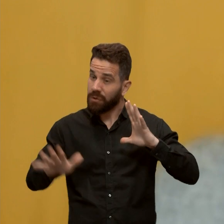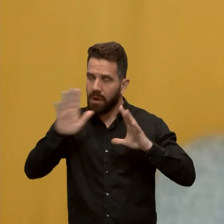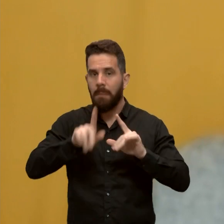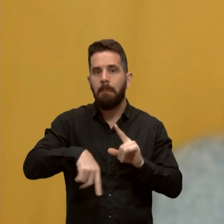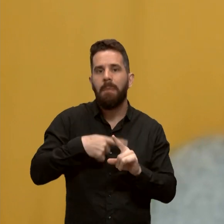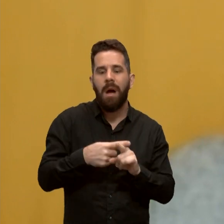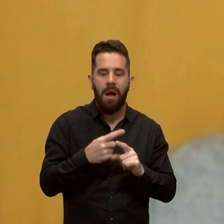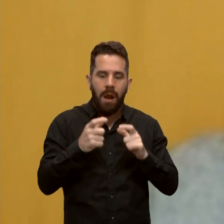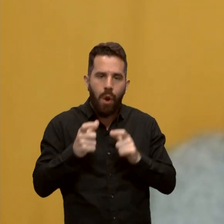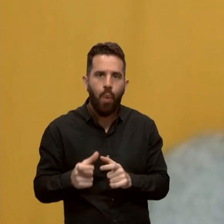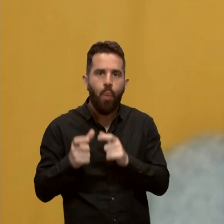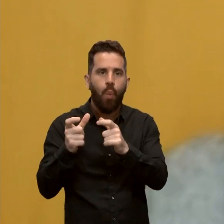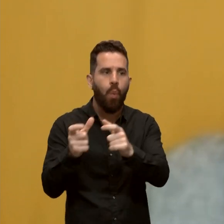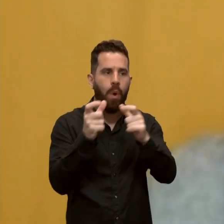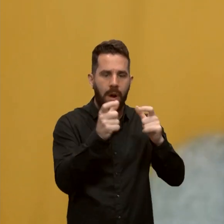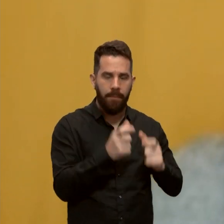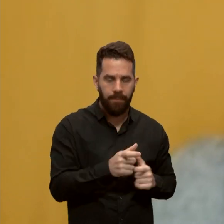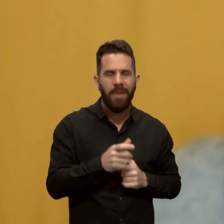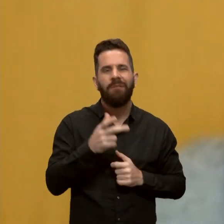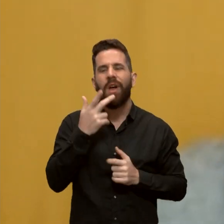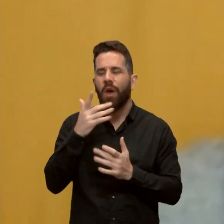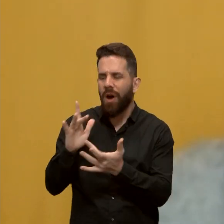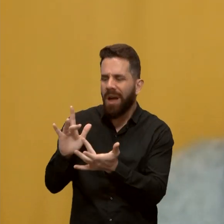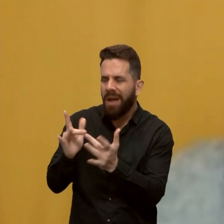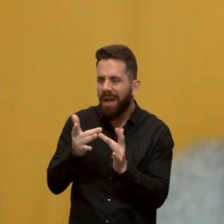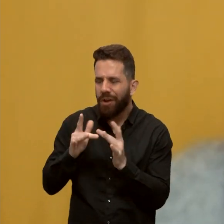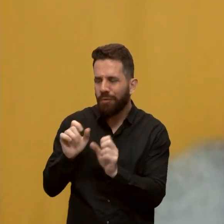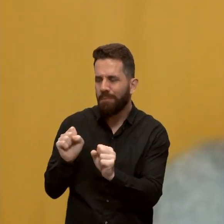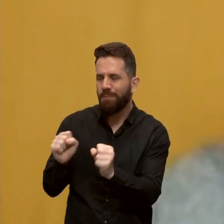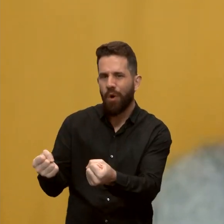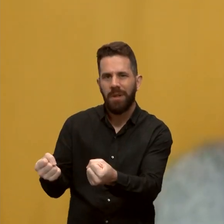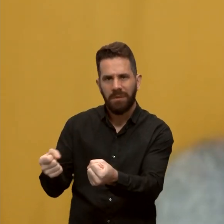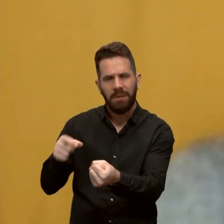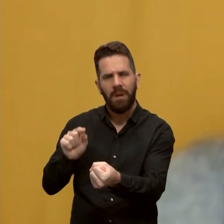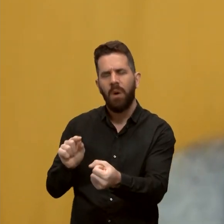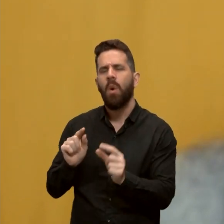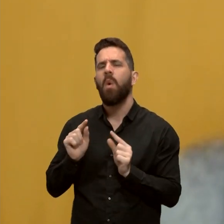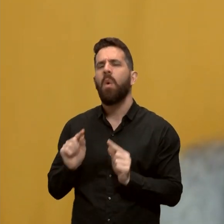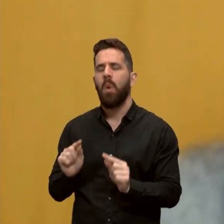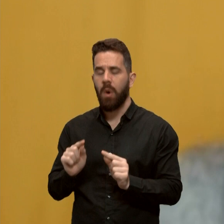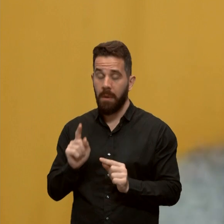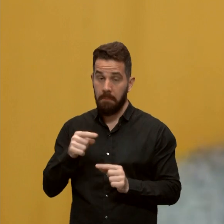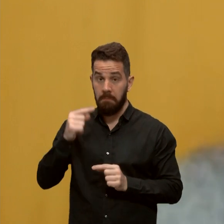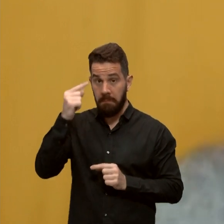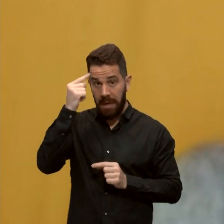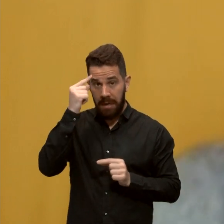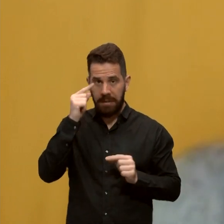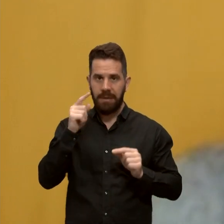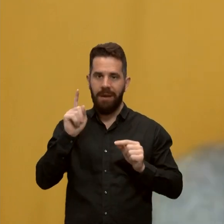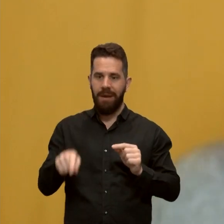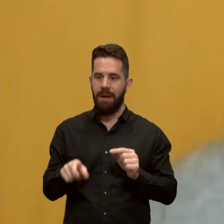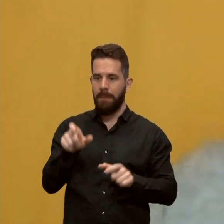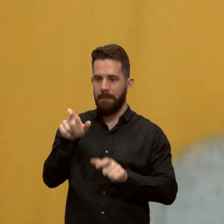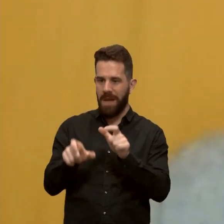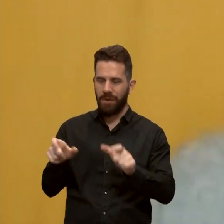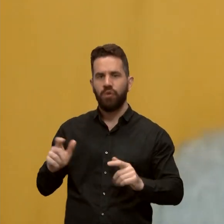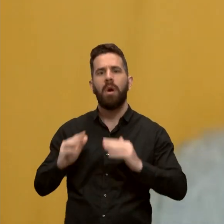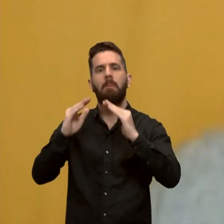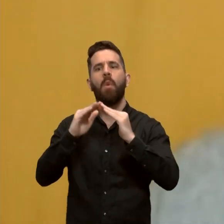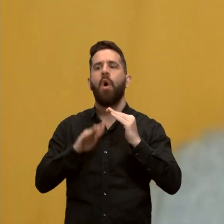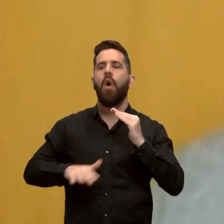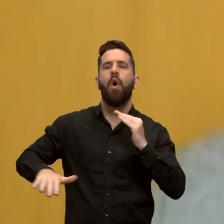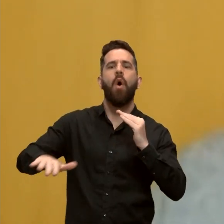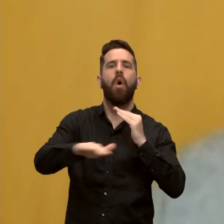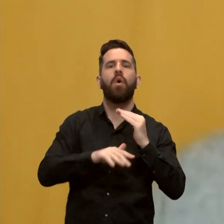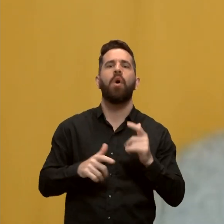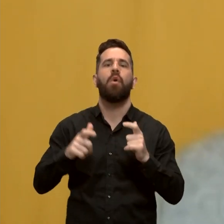rede de proteção, então, que a Vilma nos fala, é uma rede de proteção que ela está pensada no território, ou seja, próximo das pessoas, com as